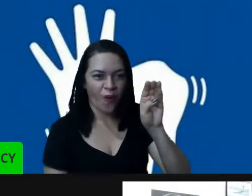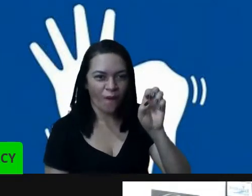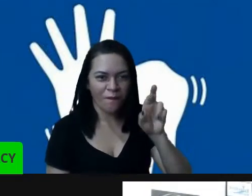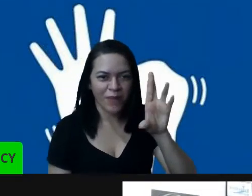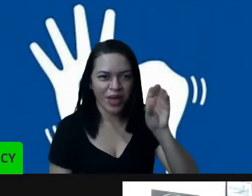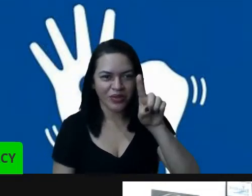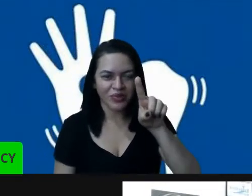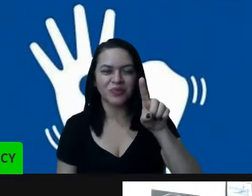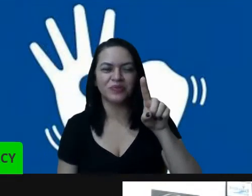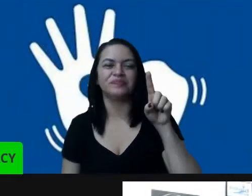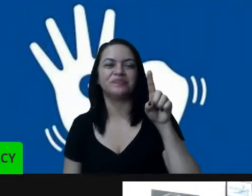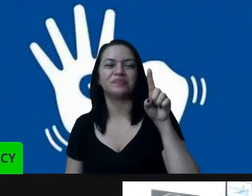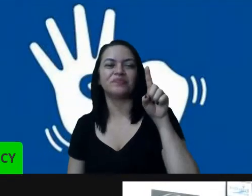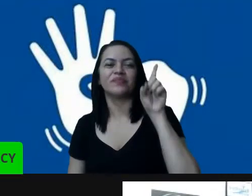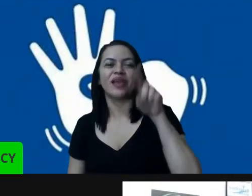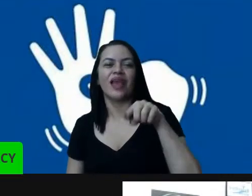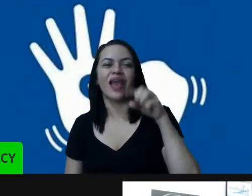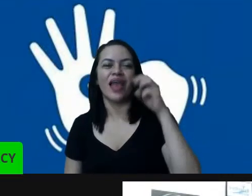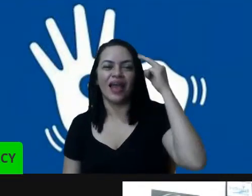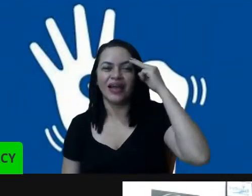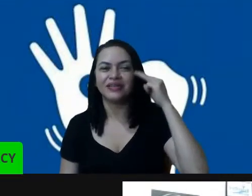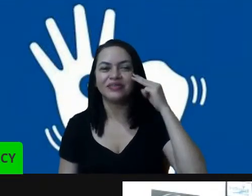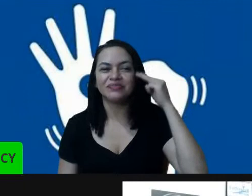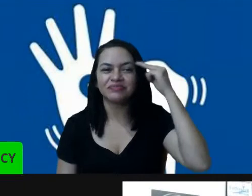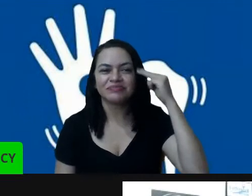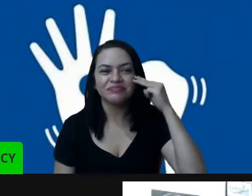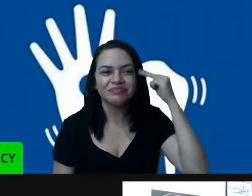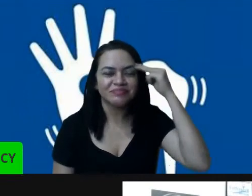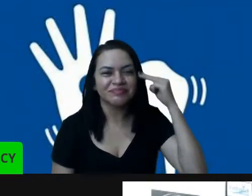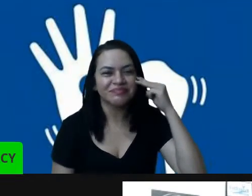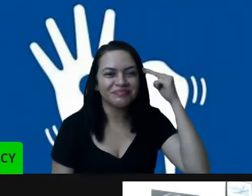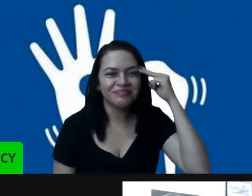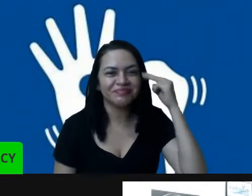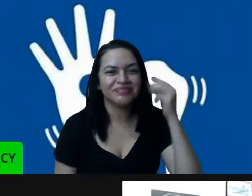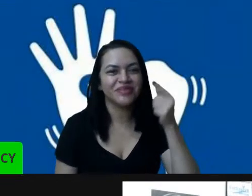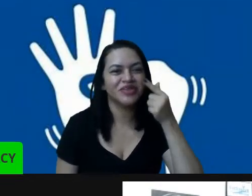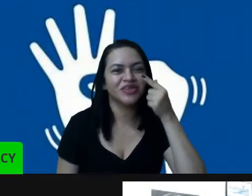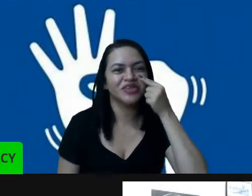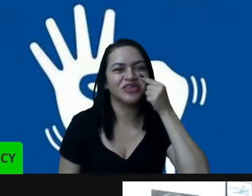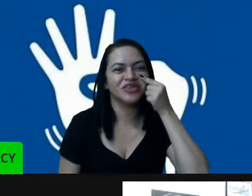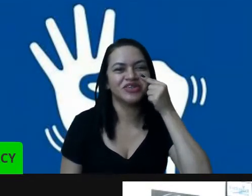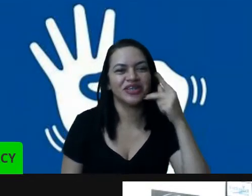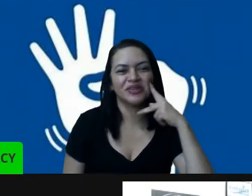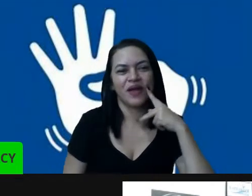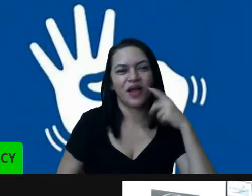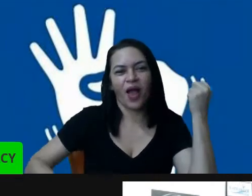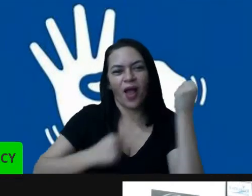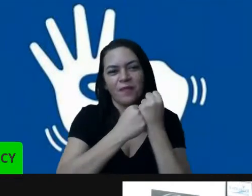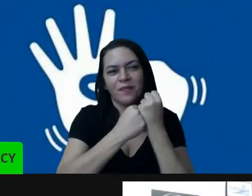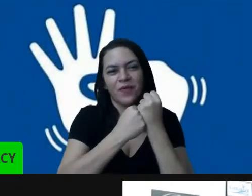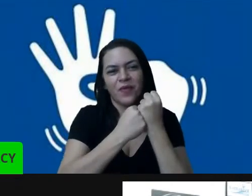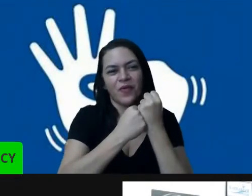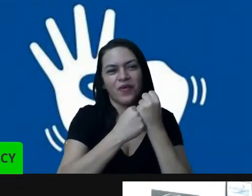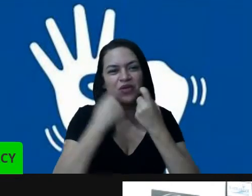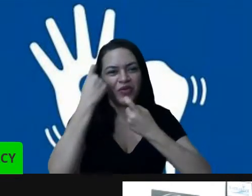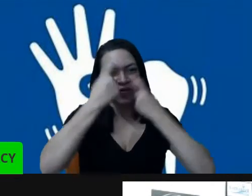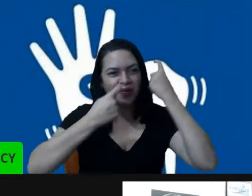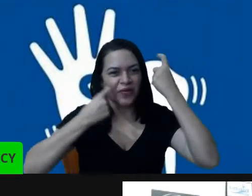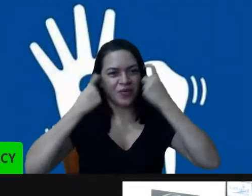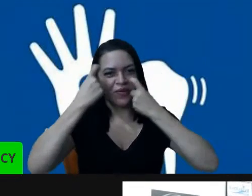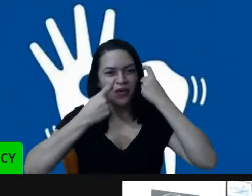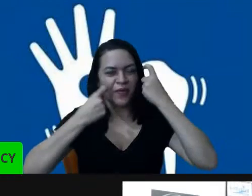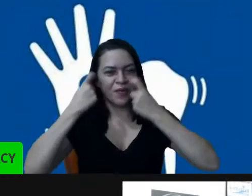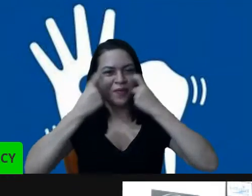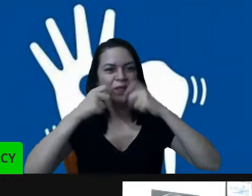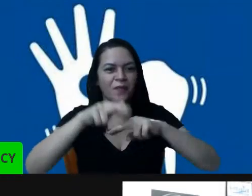surdo, eu acho que eu conheço ele, mas ele diz assim: já se Paulo, apoio, estou preocupada,